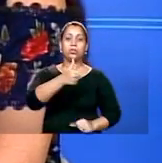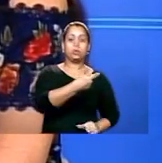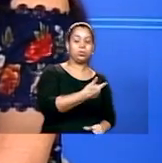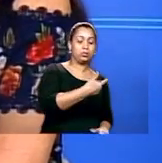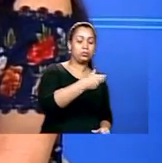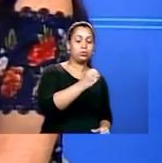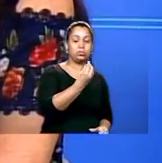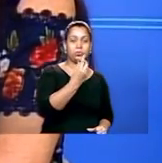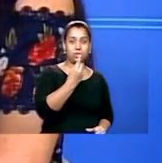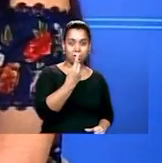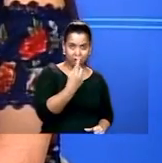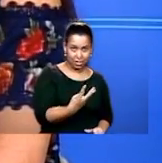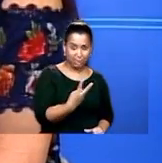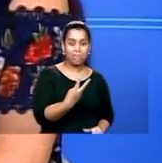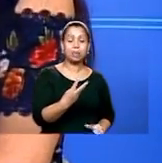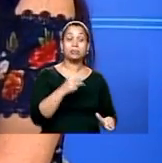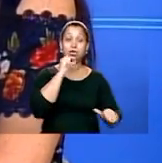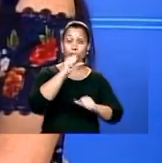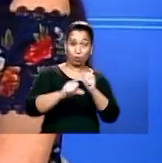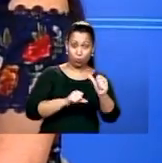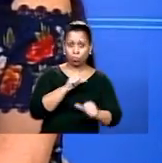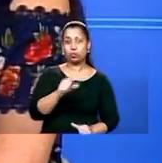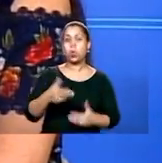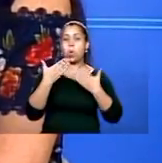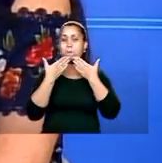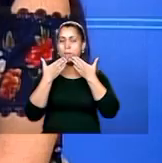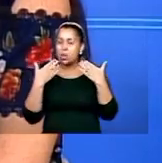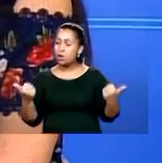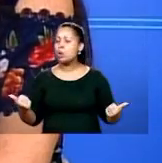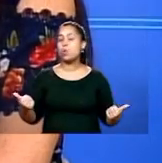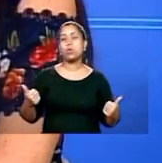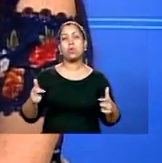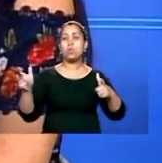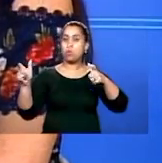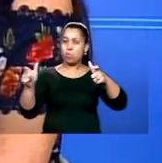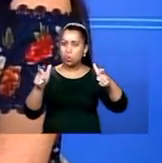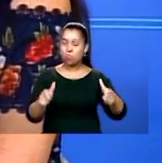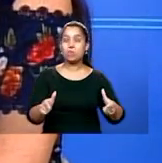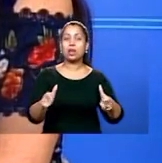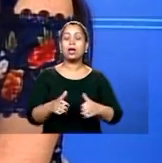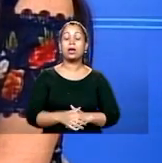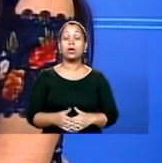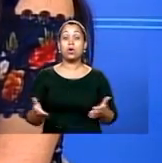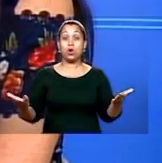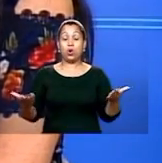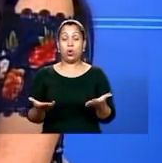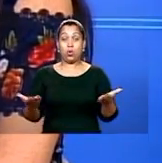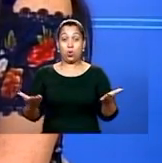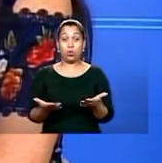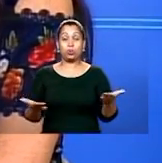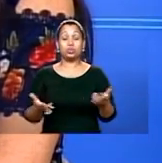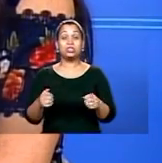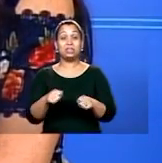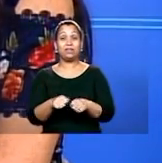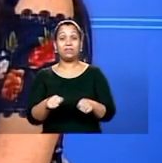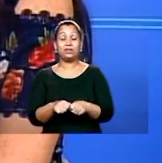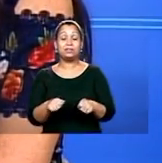2013, né, que finalizou, que melhorou o prédio, a estrutura ali. Atualmente está sendo